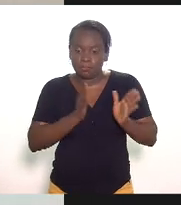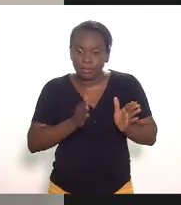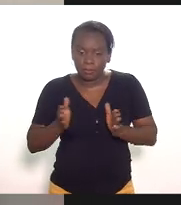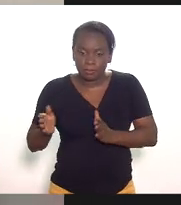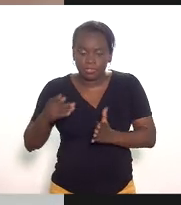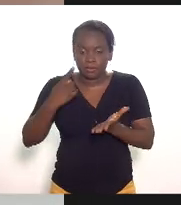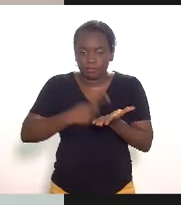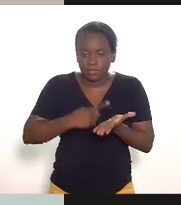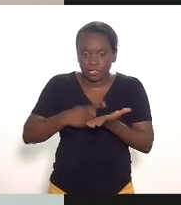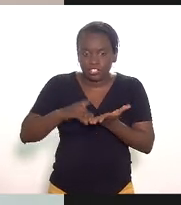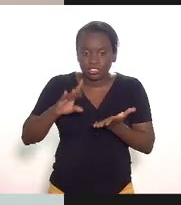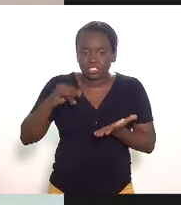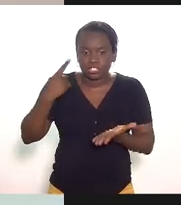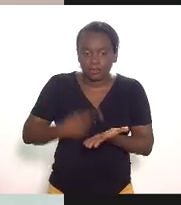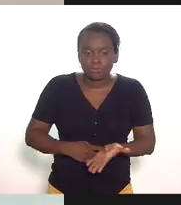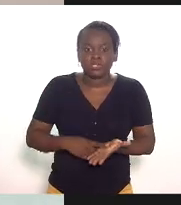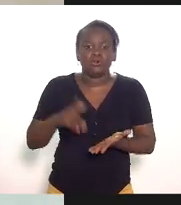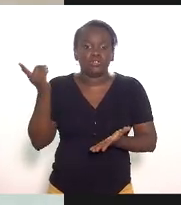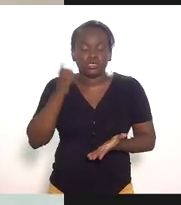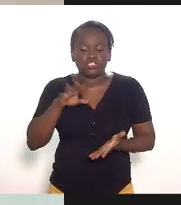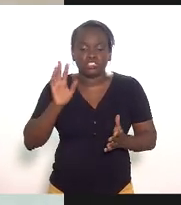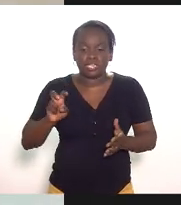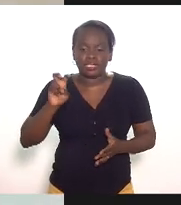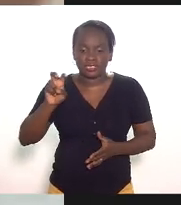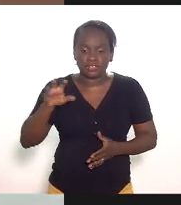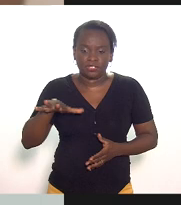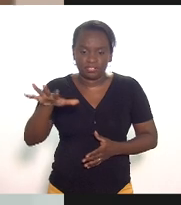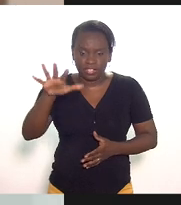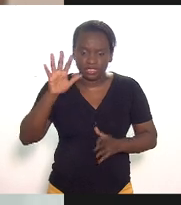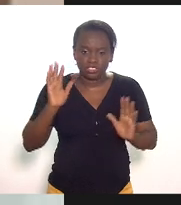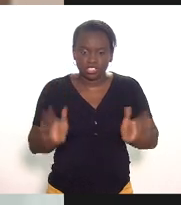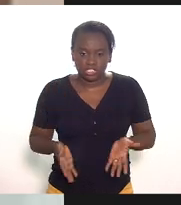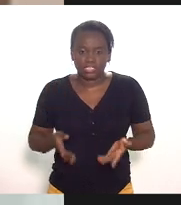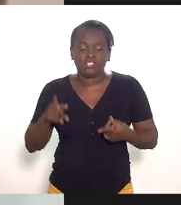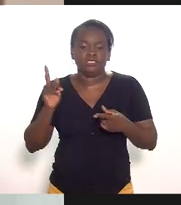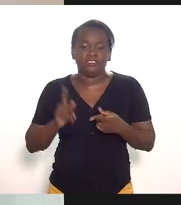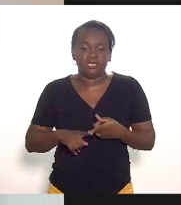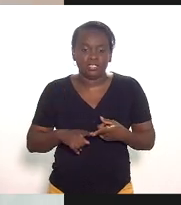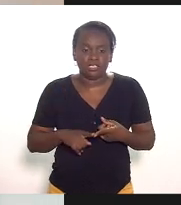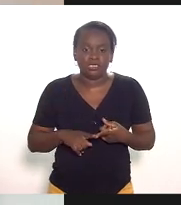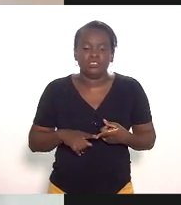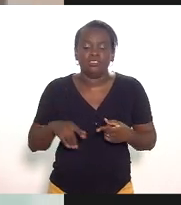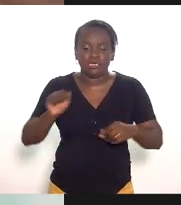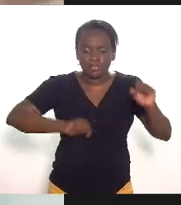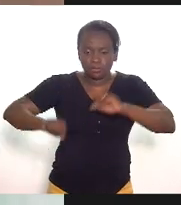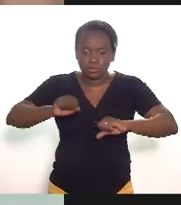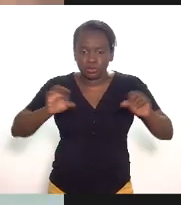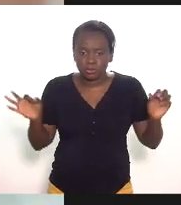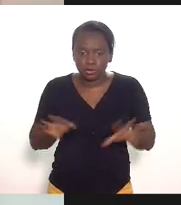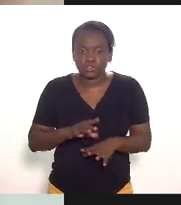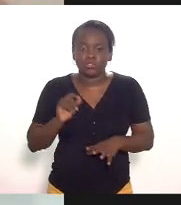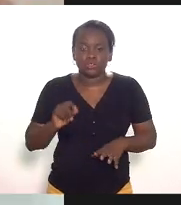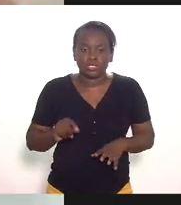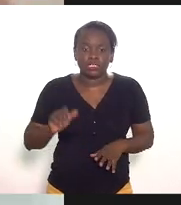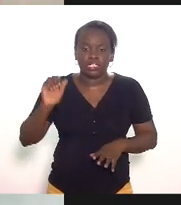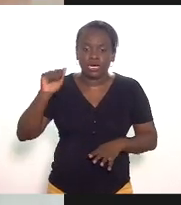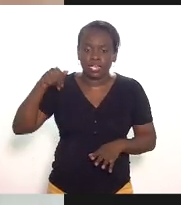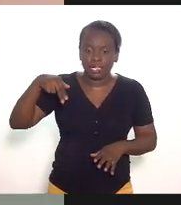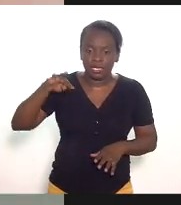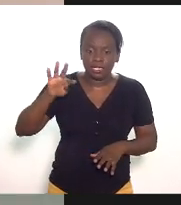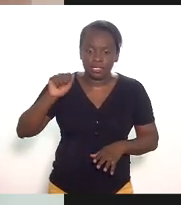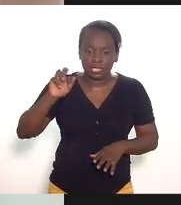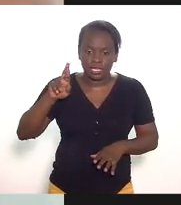nós já alcançamos 5 comunidades. Nós já fizemos a sanitização na comunidade do Antares, que